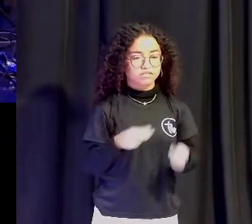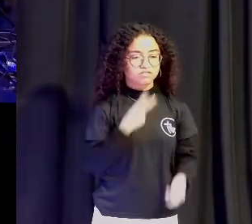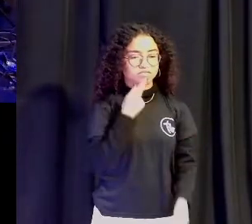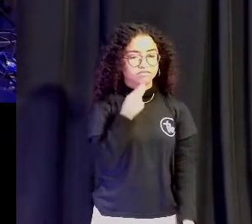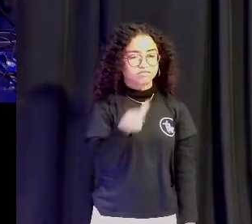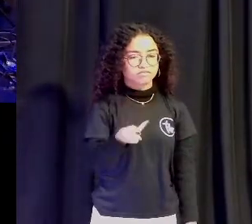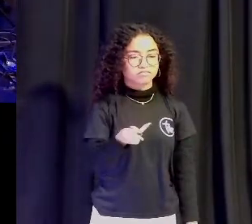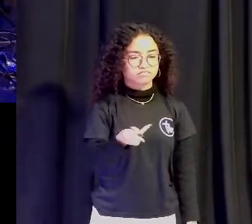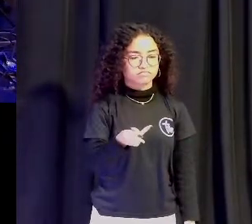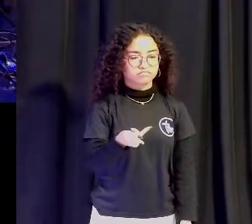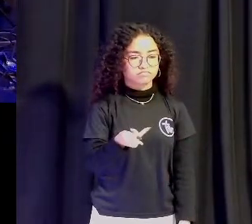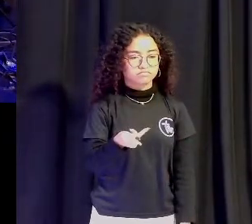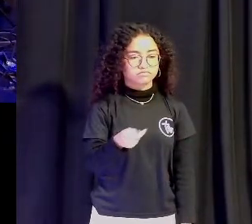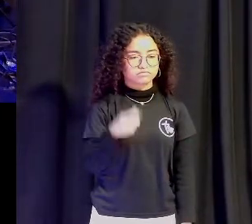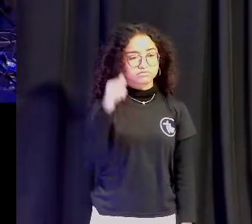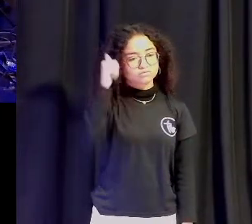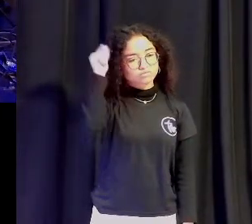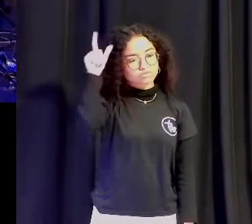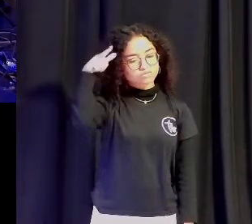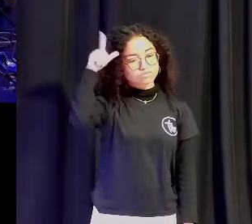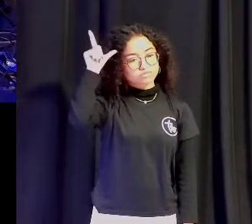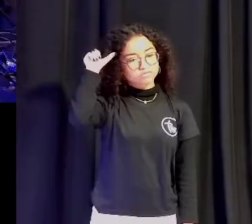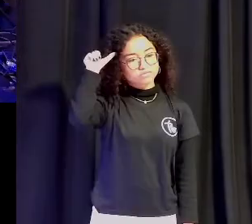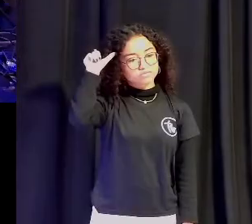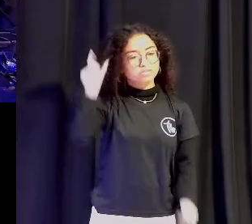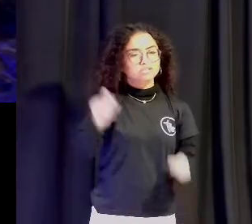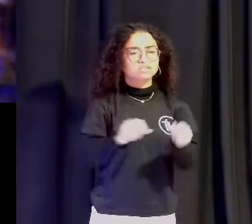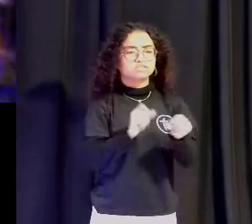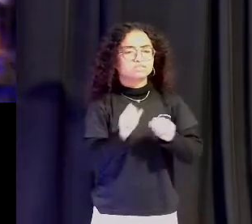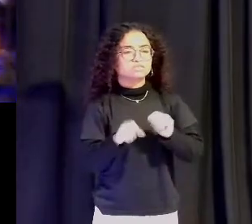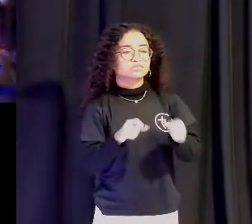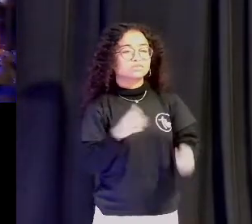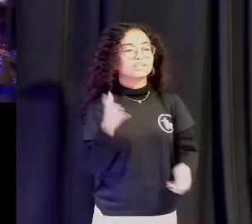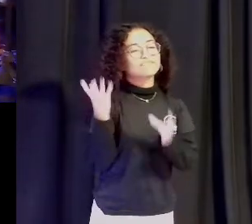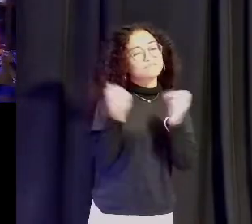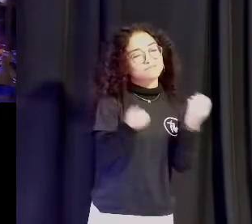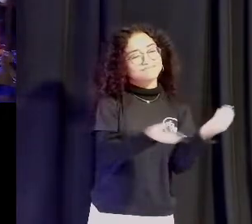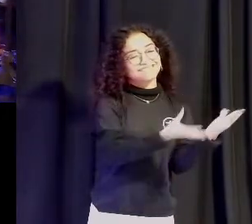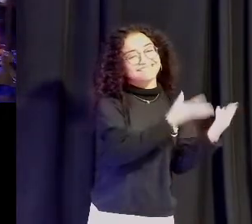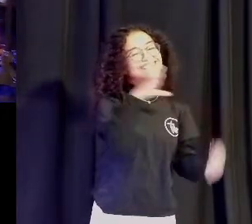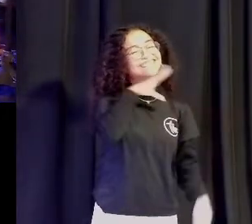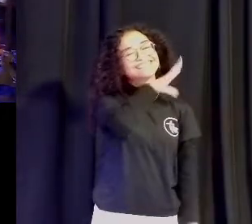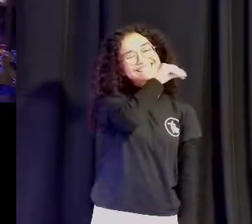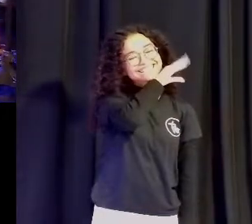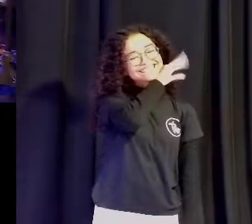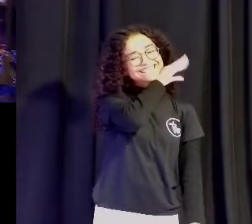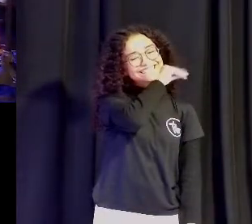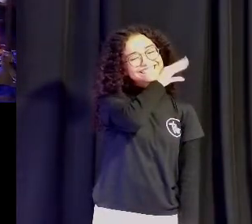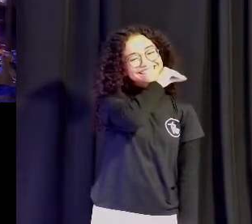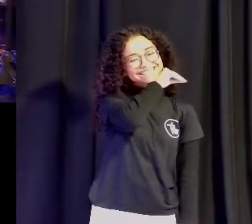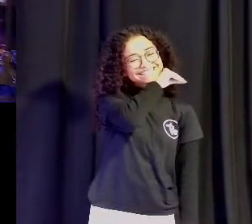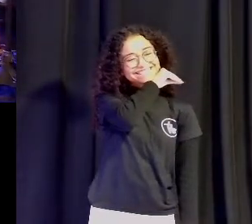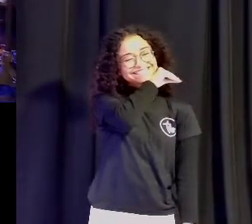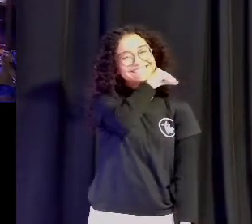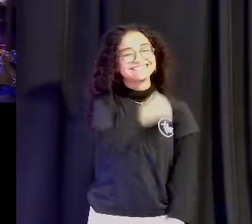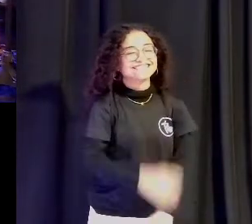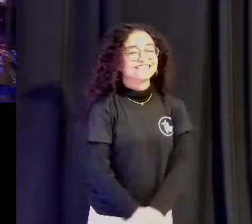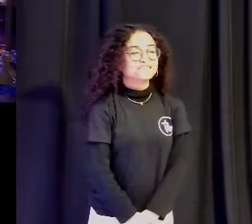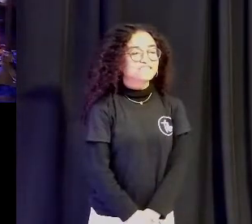os nossos adolescentes tiveram um programa muito especial lá no sítio do Carlos da Ju,